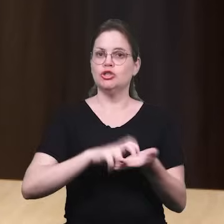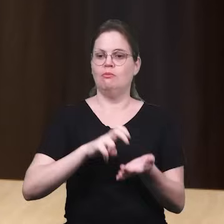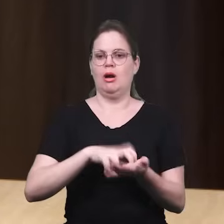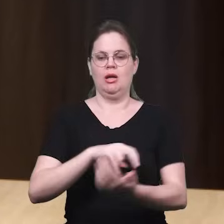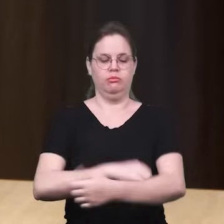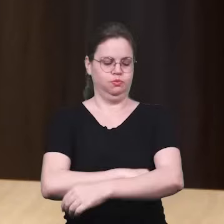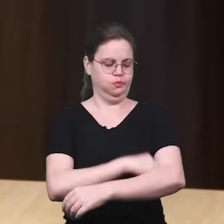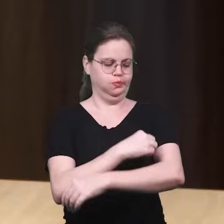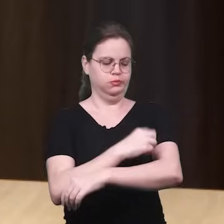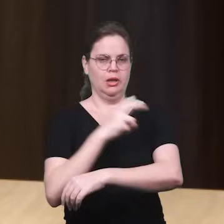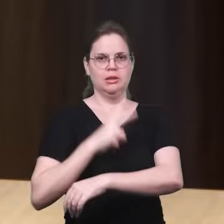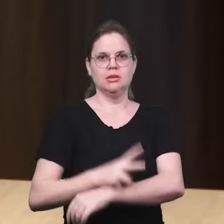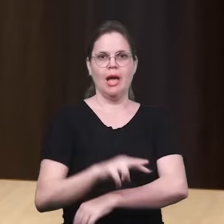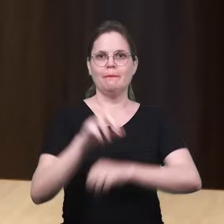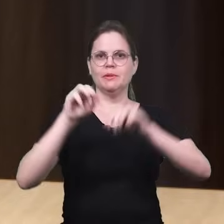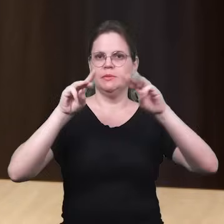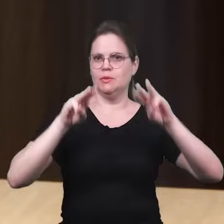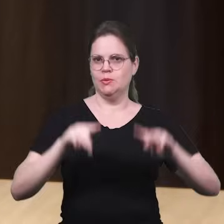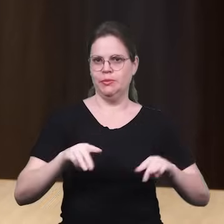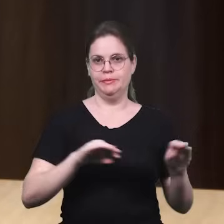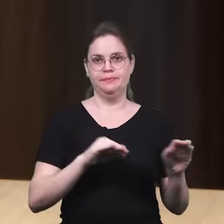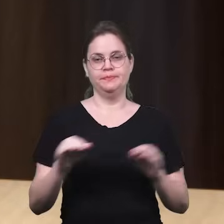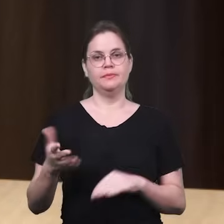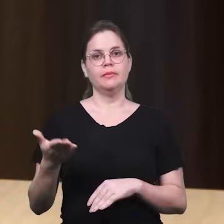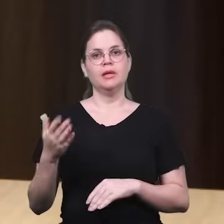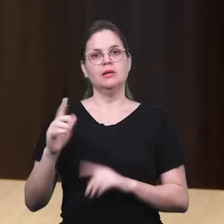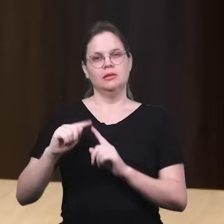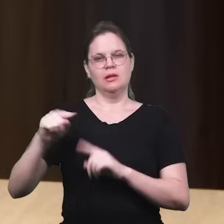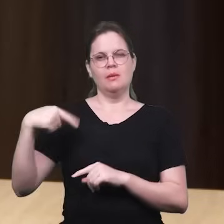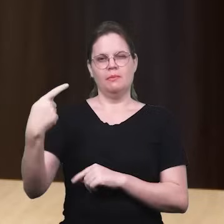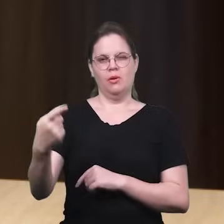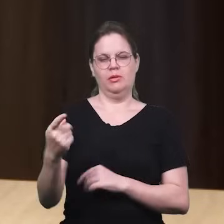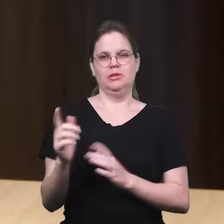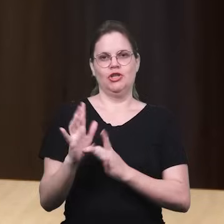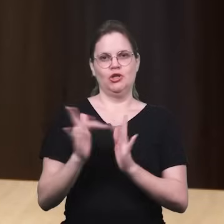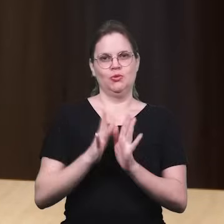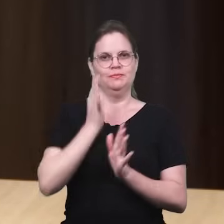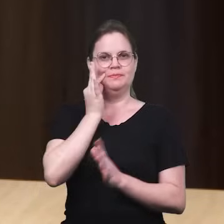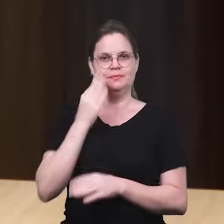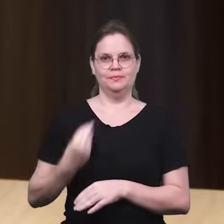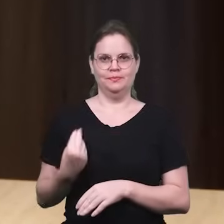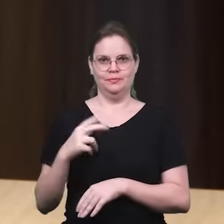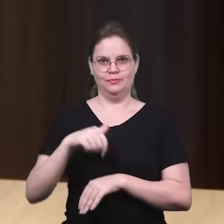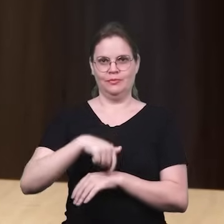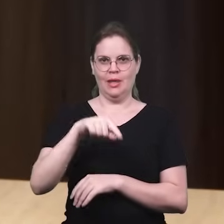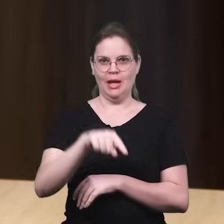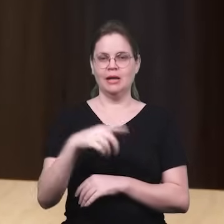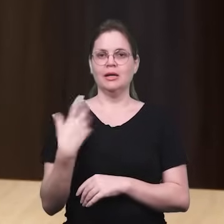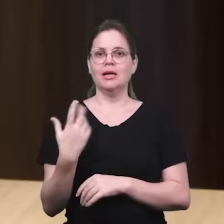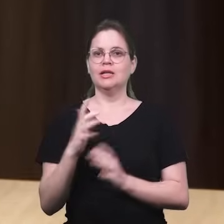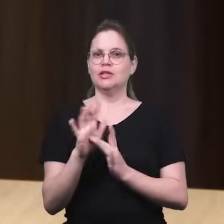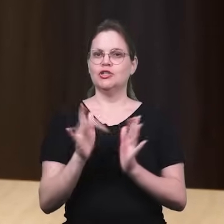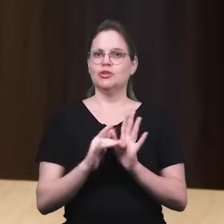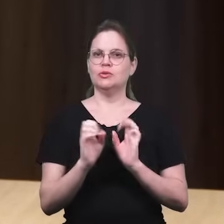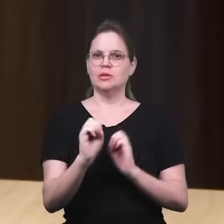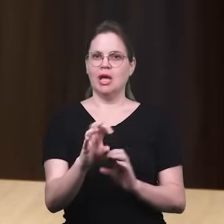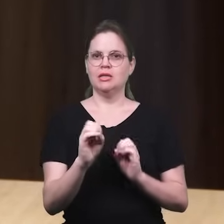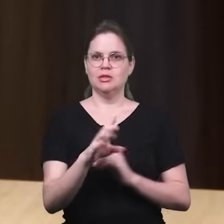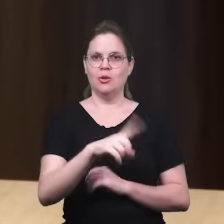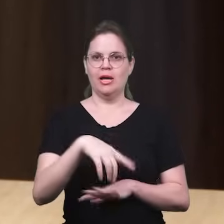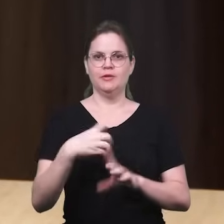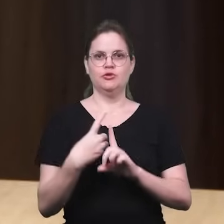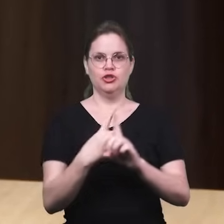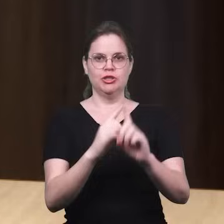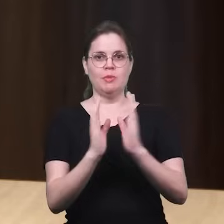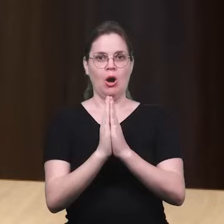seus discípulos, como invocar o nome de Deus e chamá-lo de Pai, aquela oração conhecida como oração do Pai Nosso, que